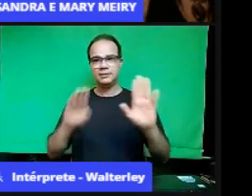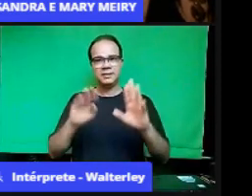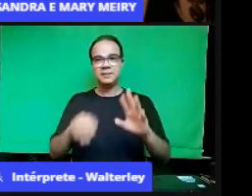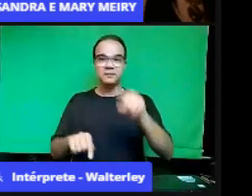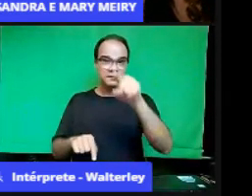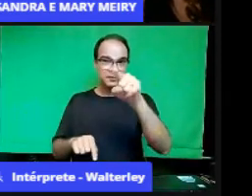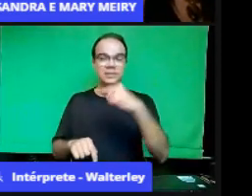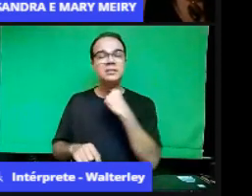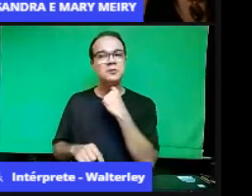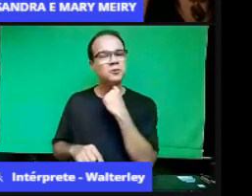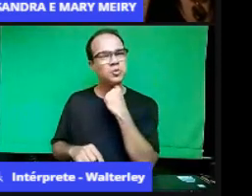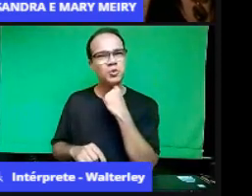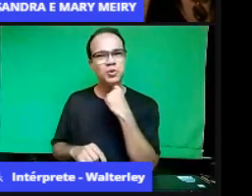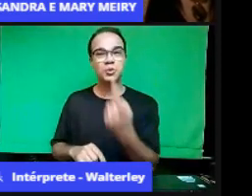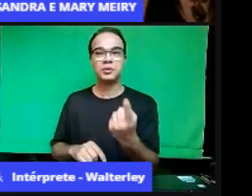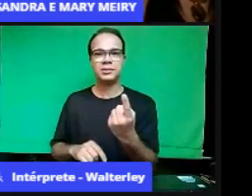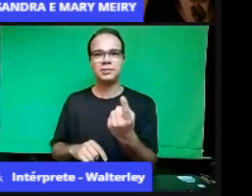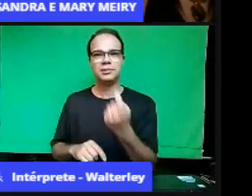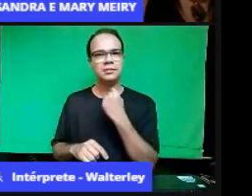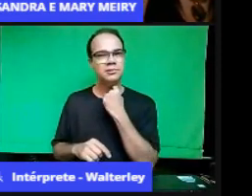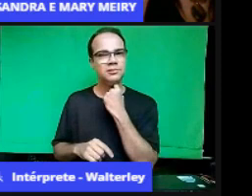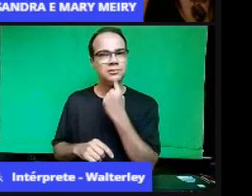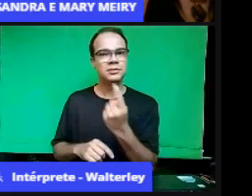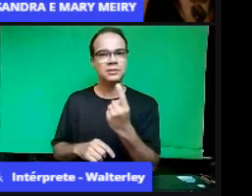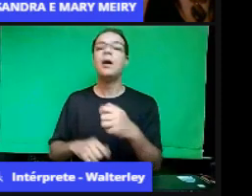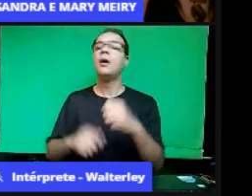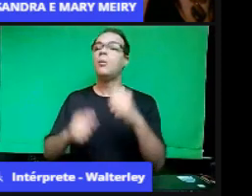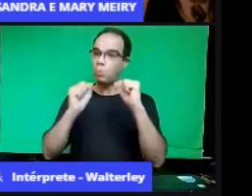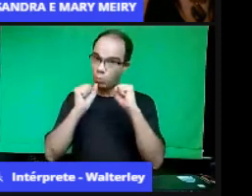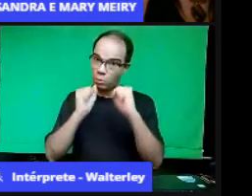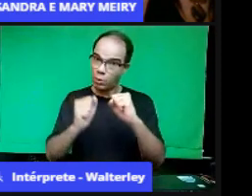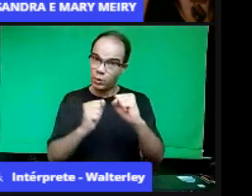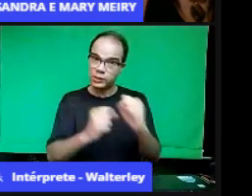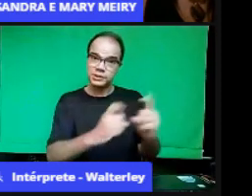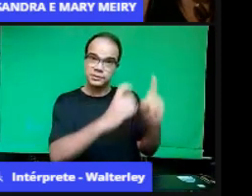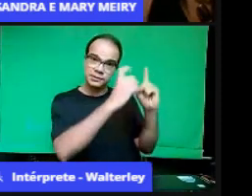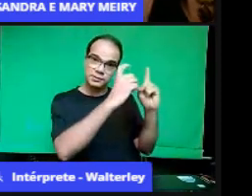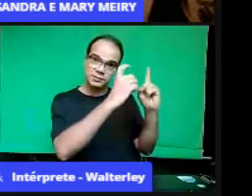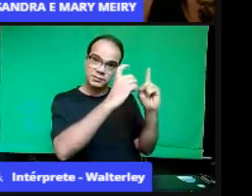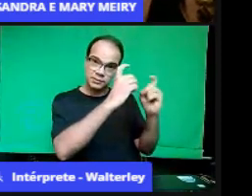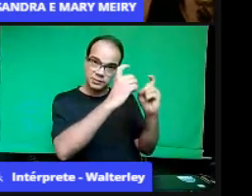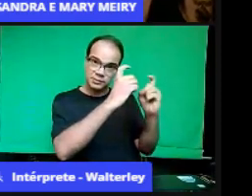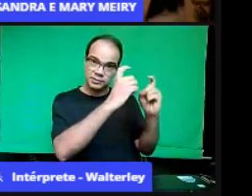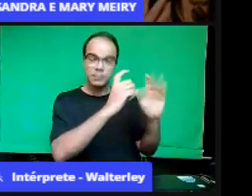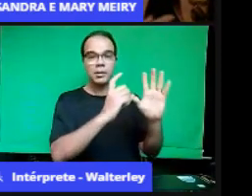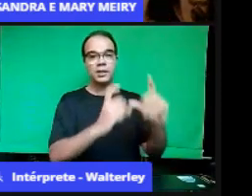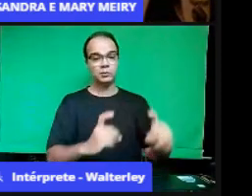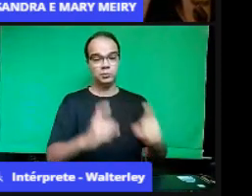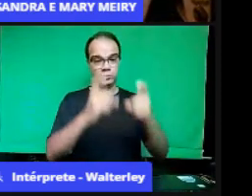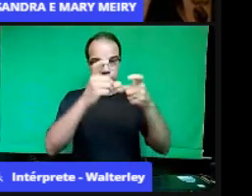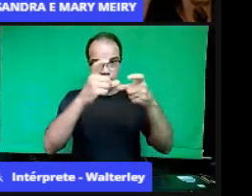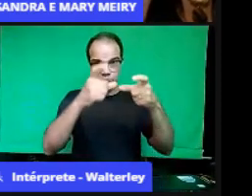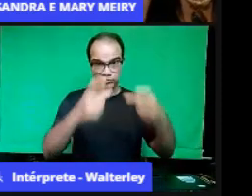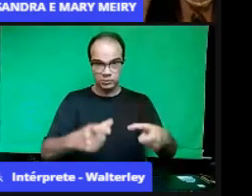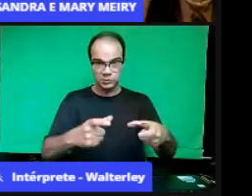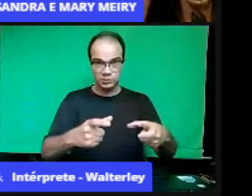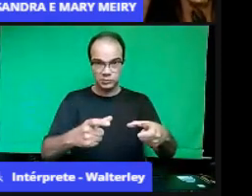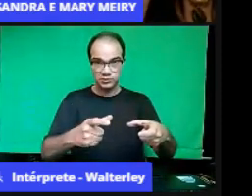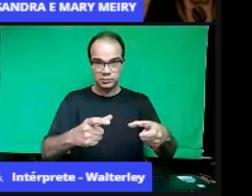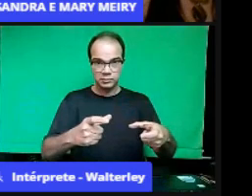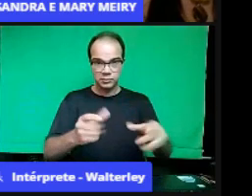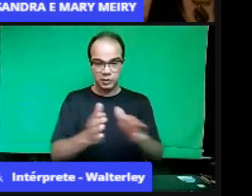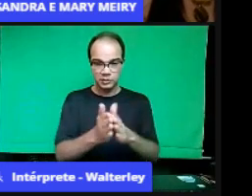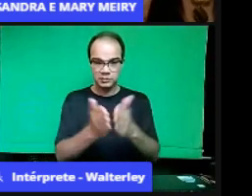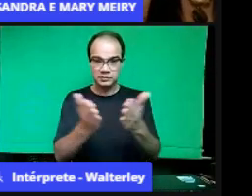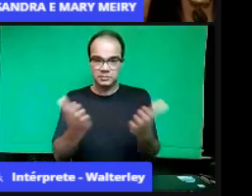certo, né? É o momento de você registrar também essas situações. Uhum. O que é importante vocês